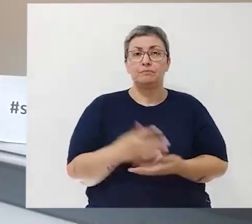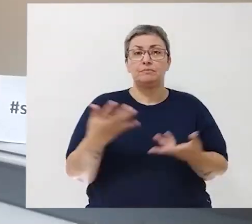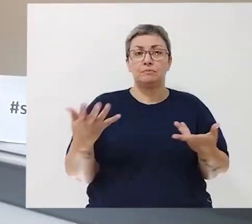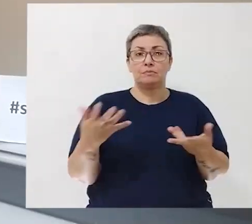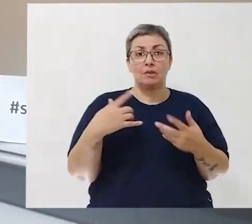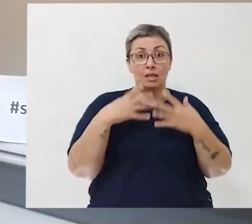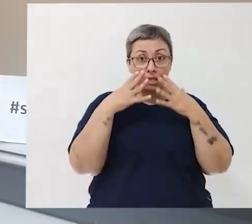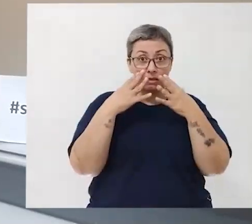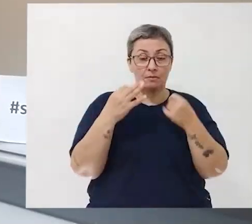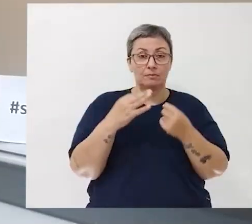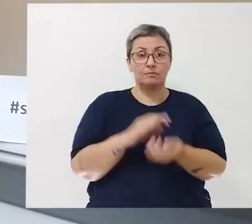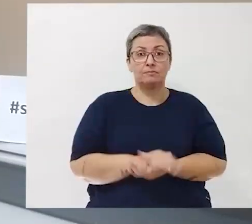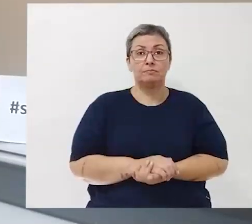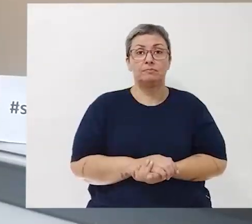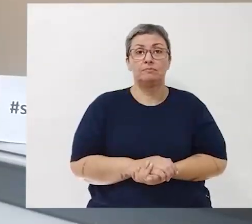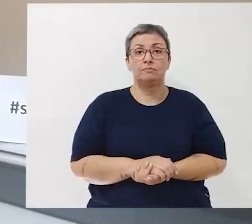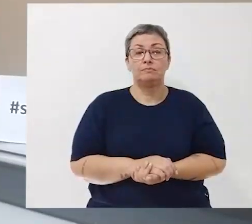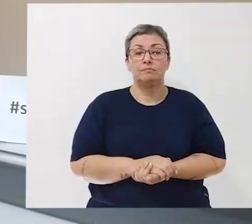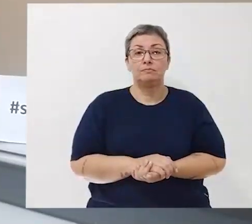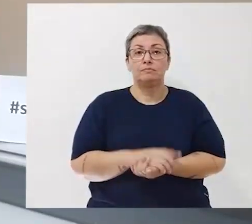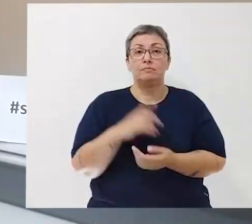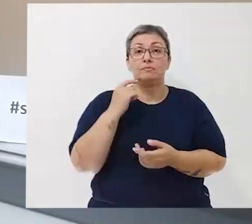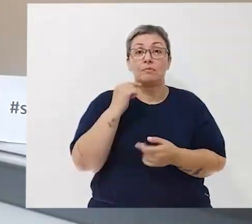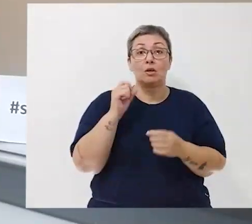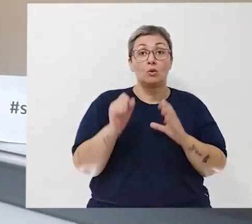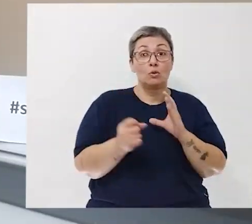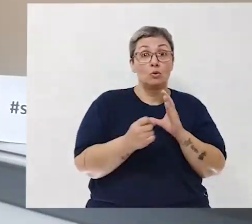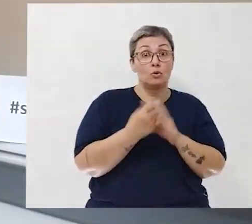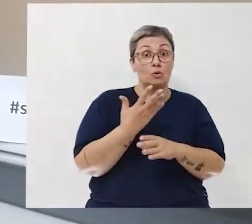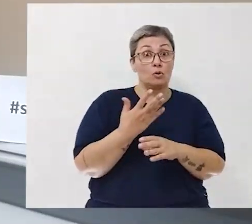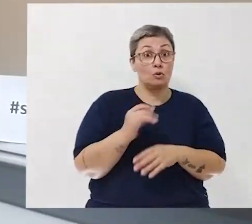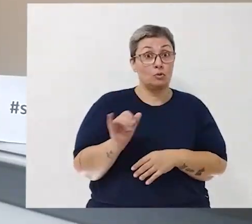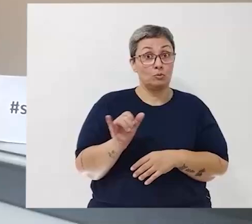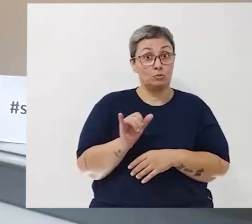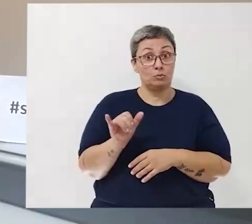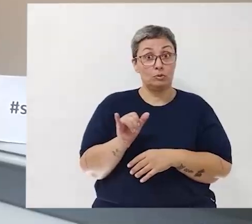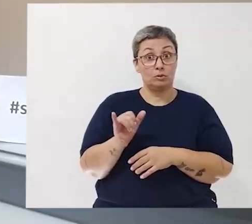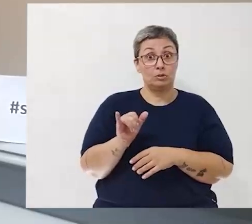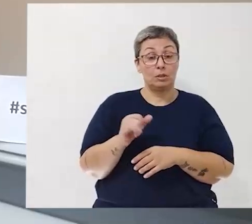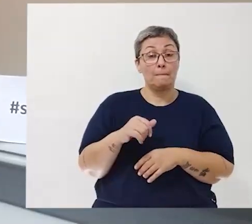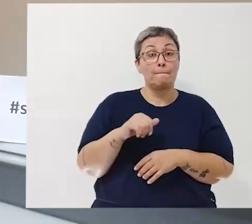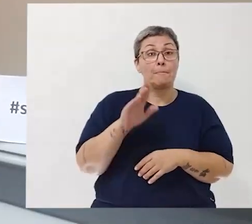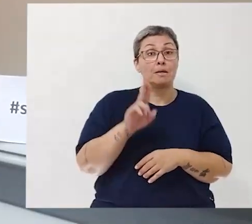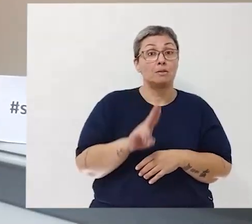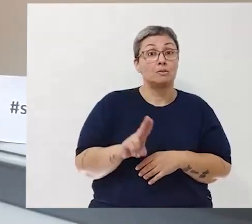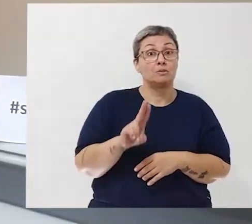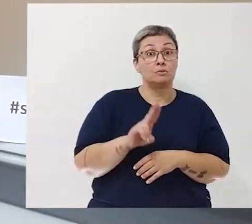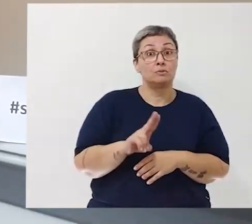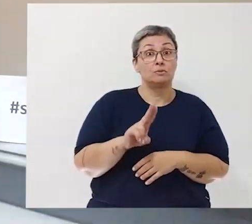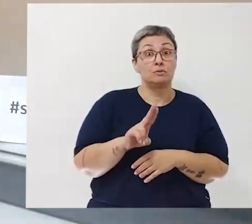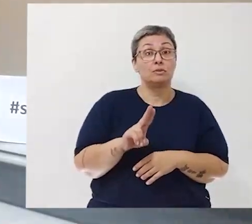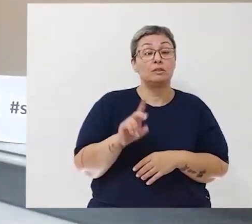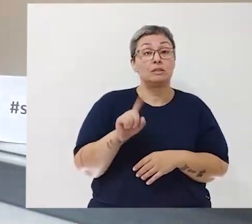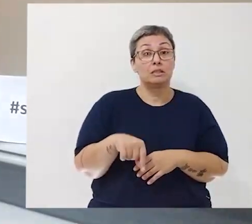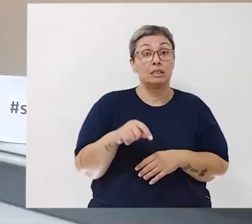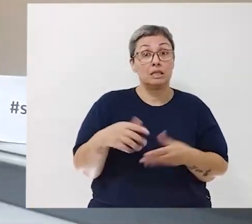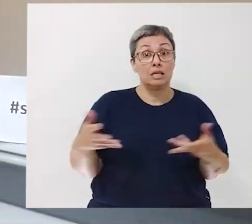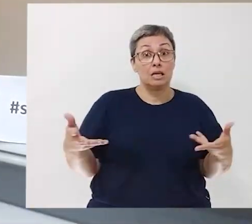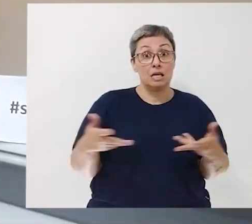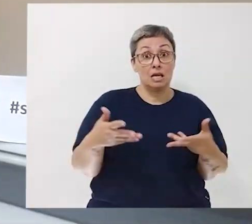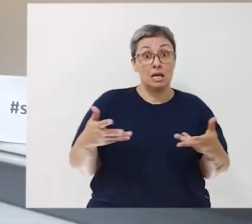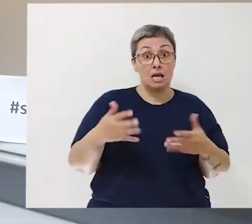Então, preste atenção. A fonte energética mais utilizada